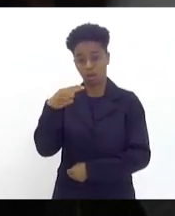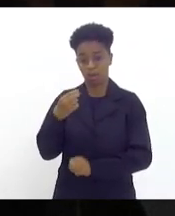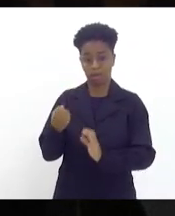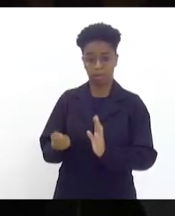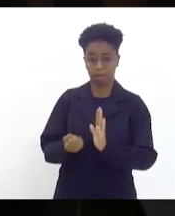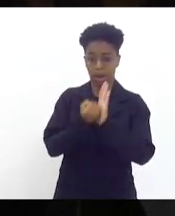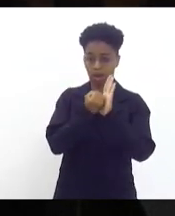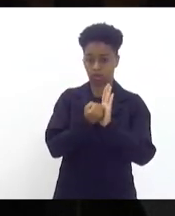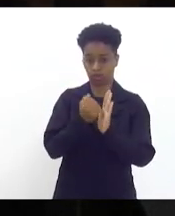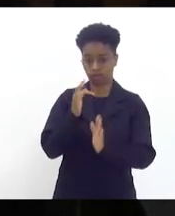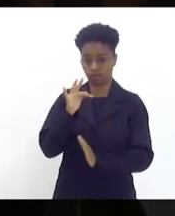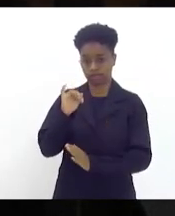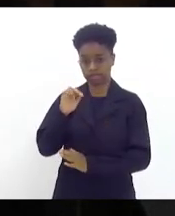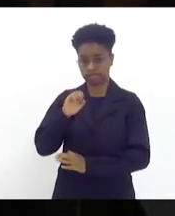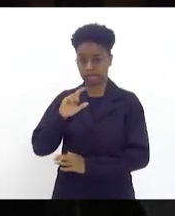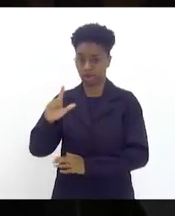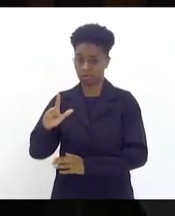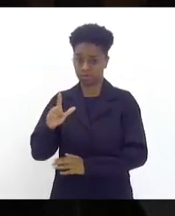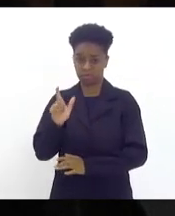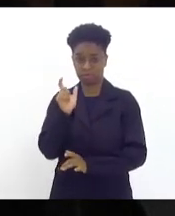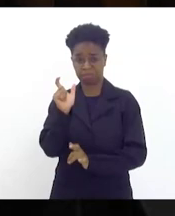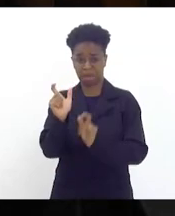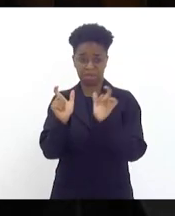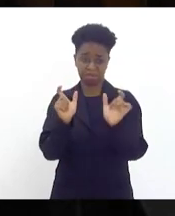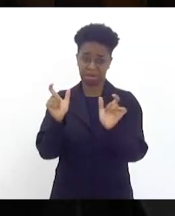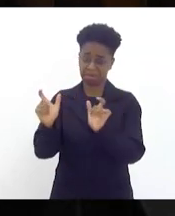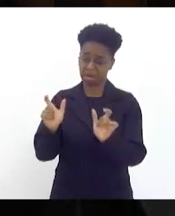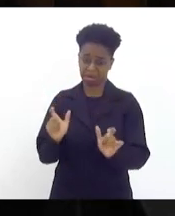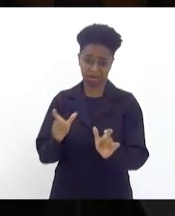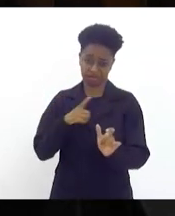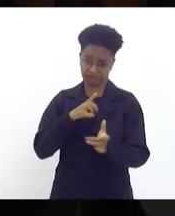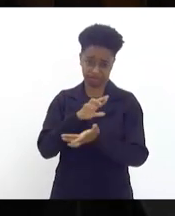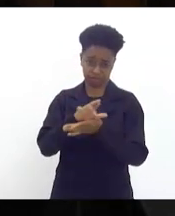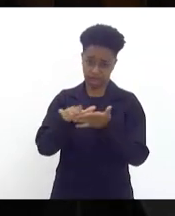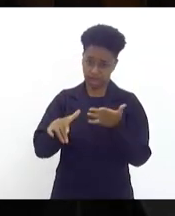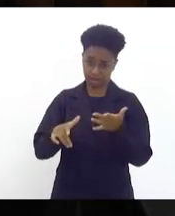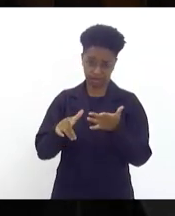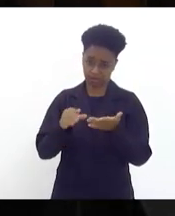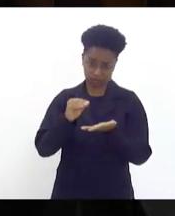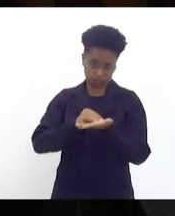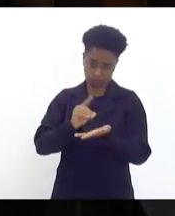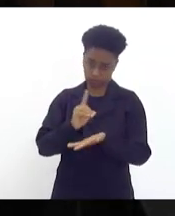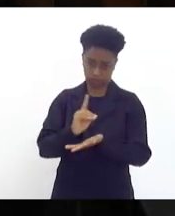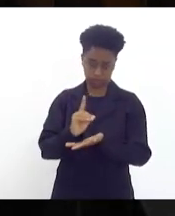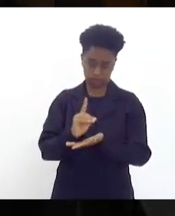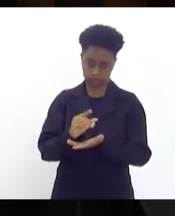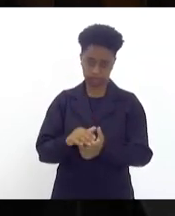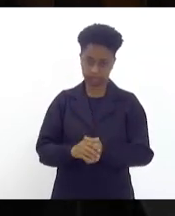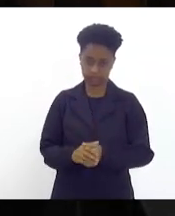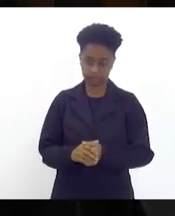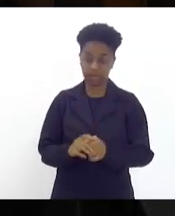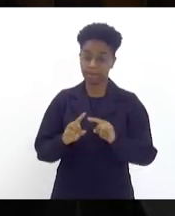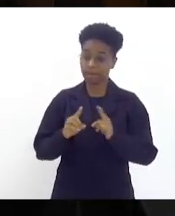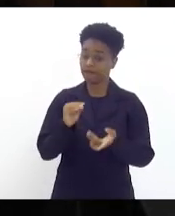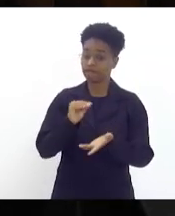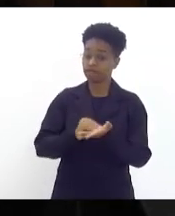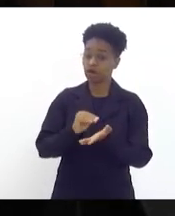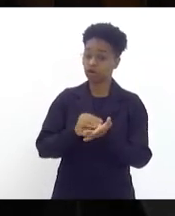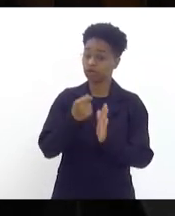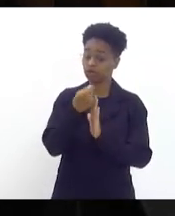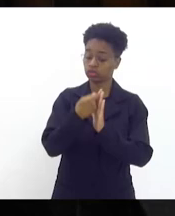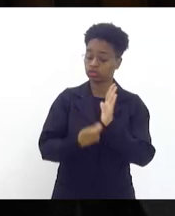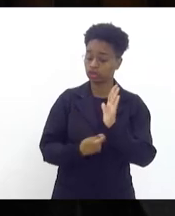fiscal adjetivo qualificativo não falta só falta no